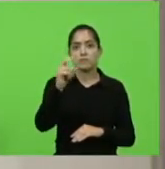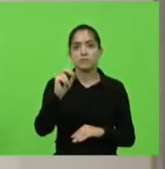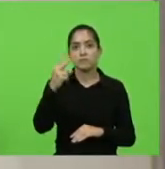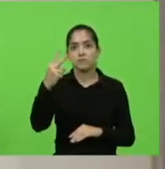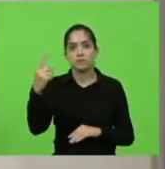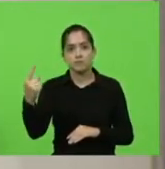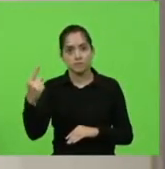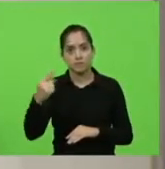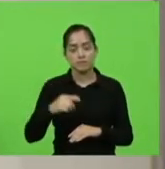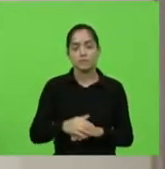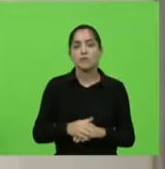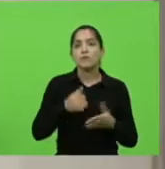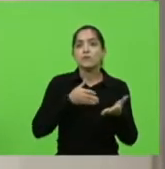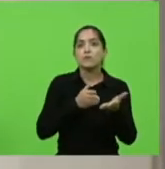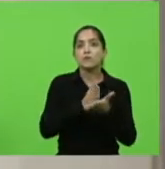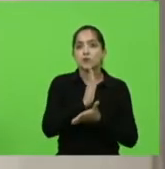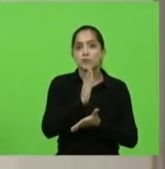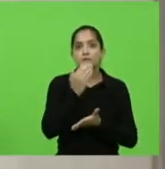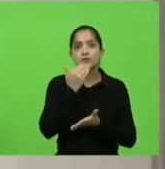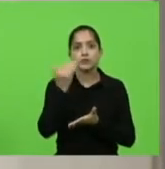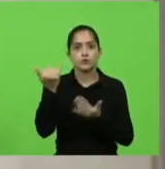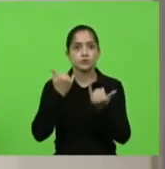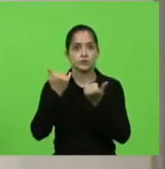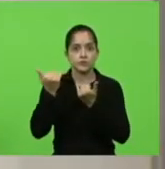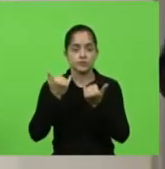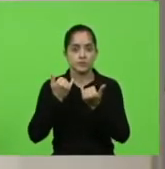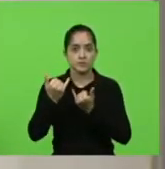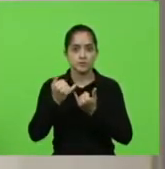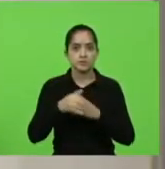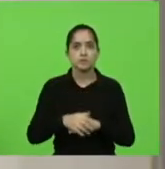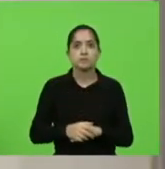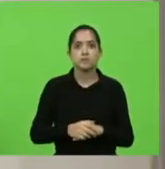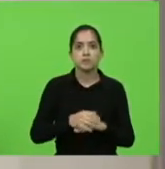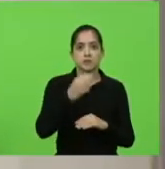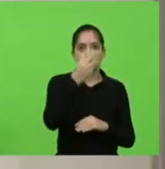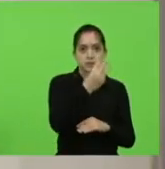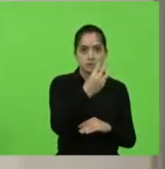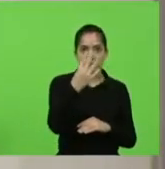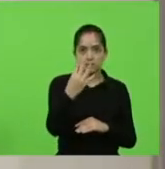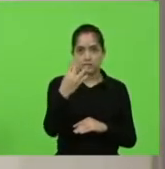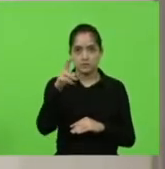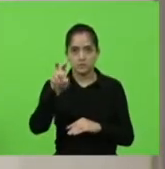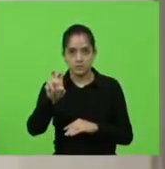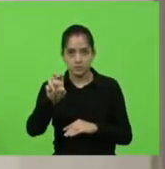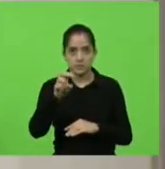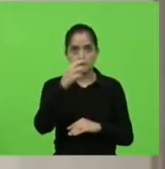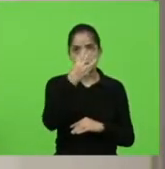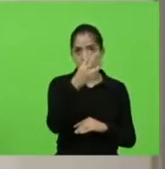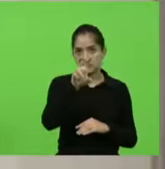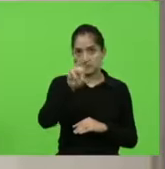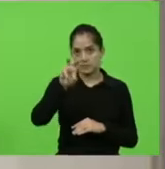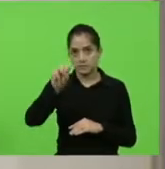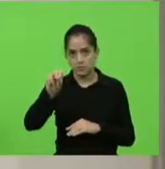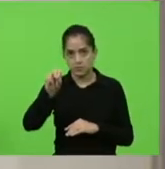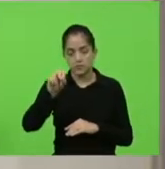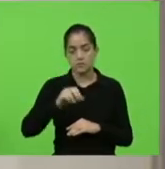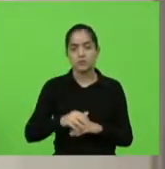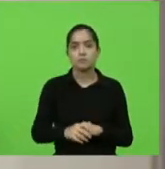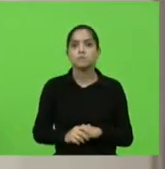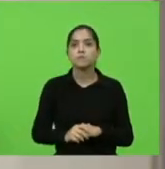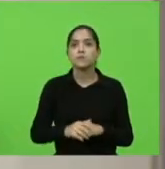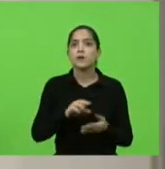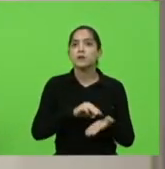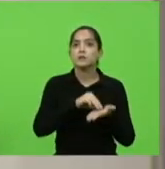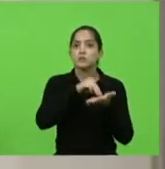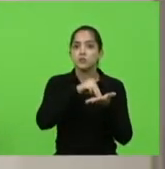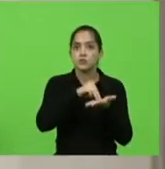84/2021. Foram aprovados os pedidos de informação números 345 a 350/2021, as